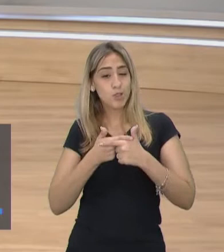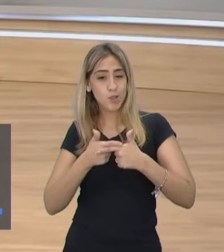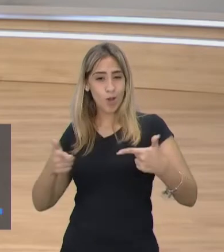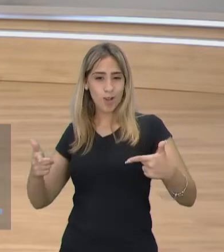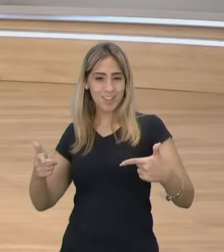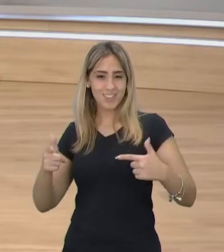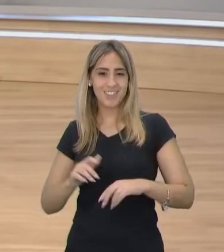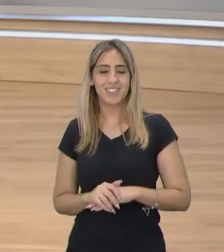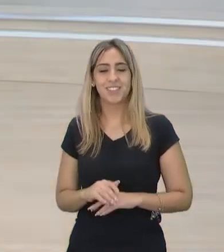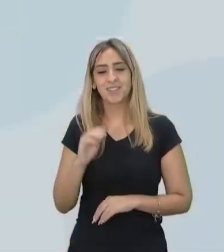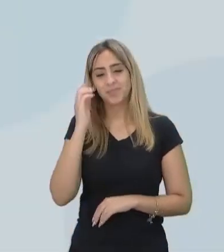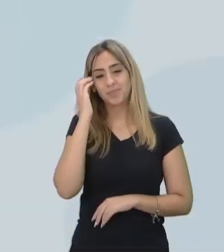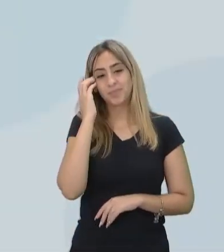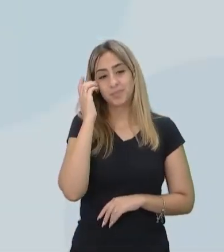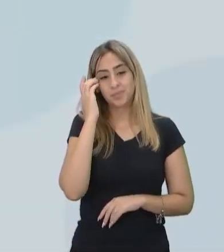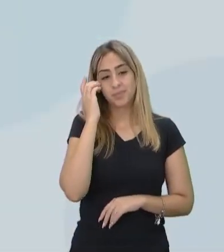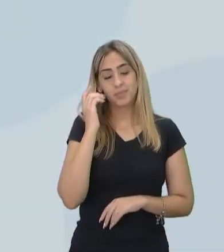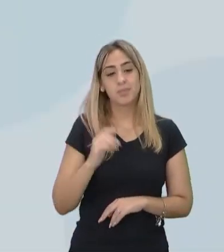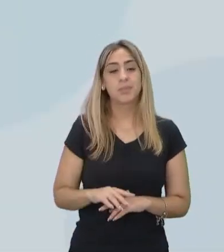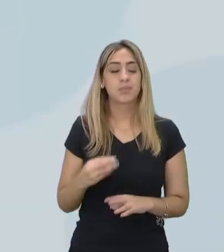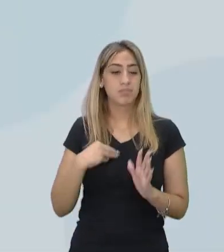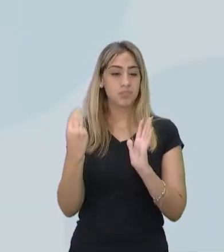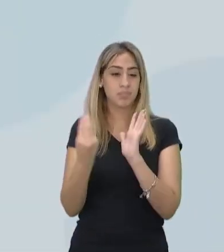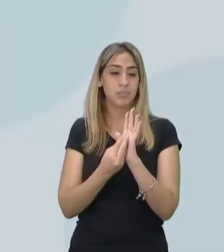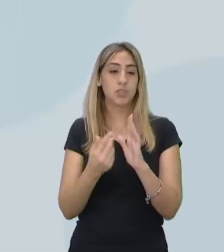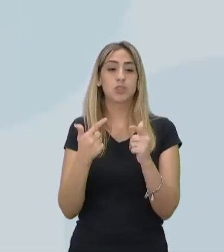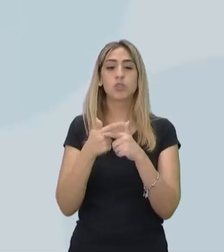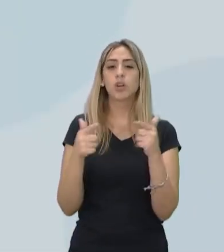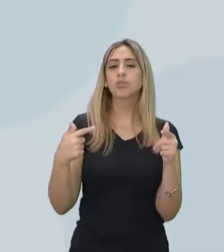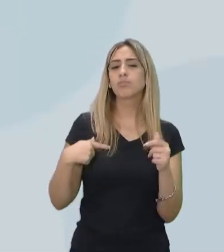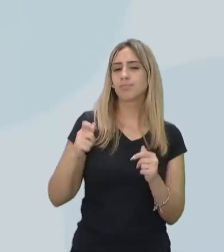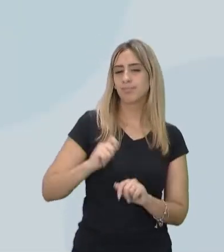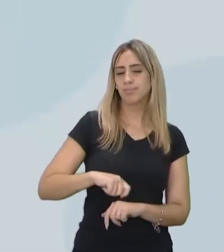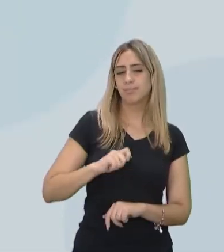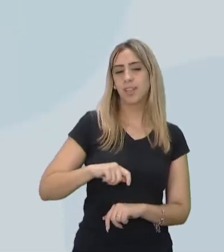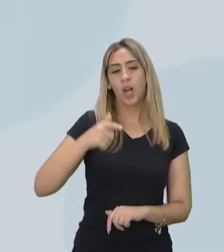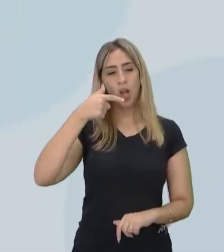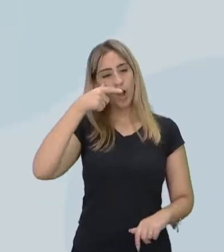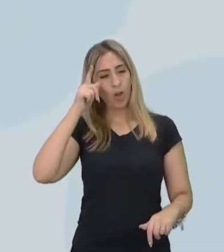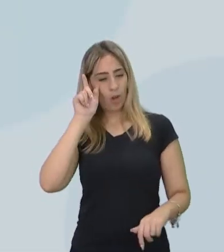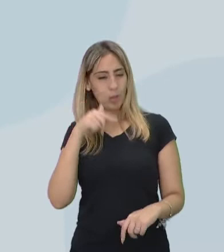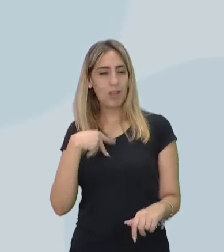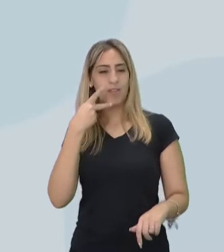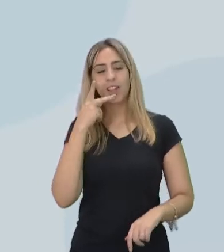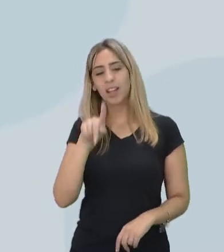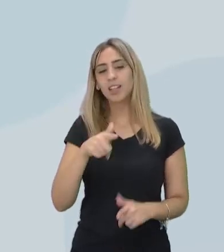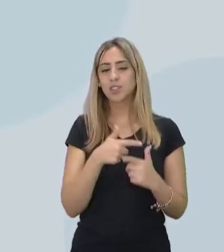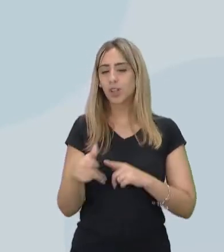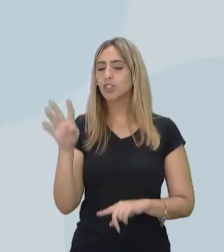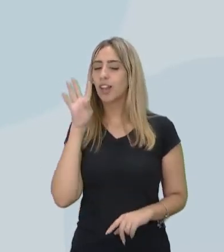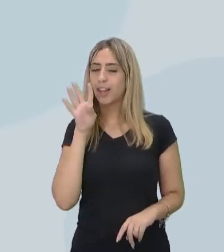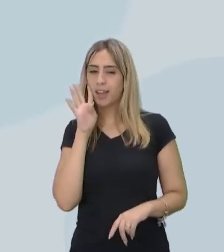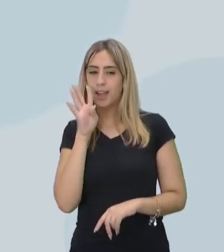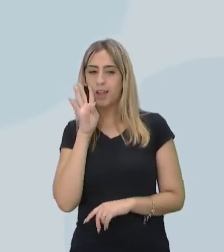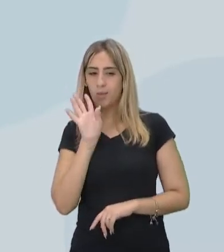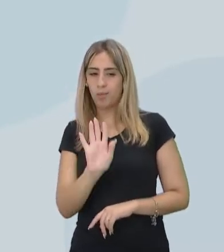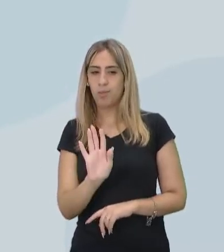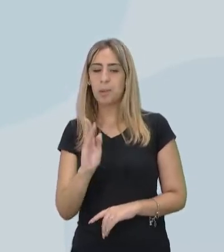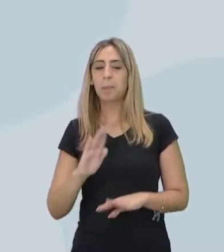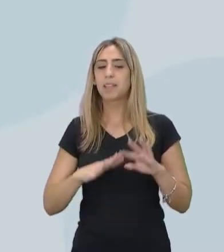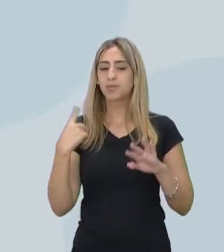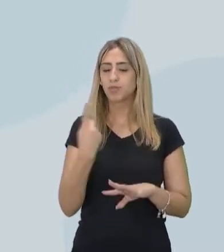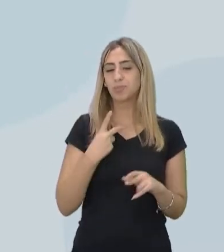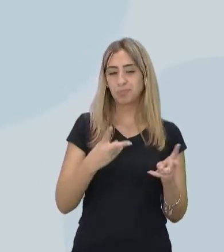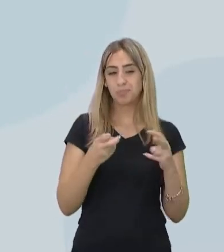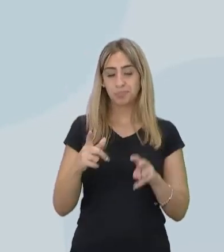Sorte. E eu tô colocando sorte aqui de propósito, porque ontem eu falei que sorte é legal. E a gente vai perceber